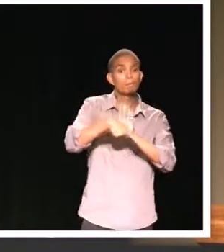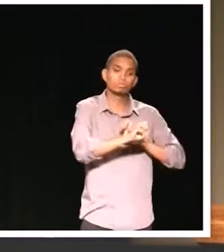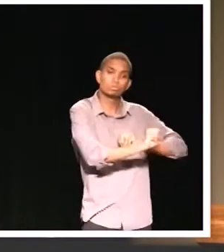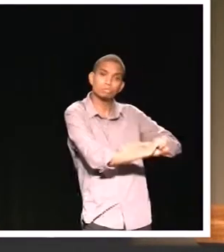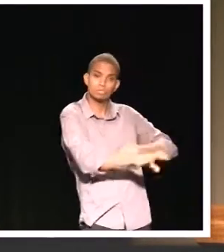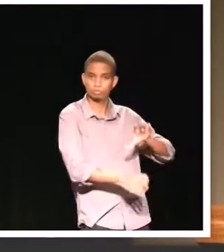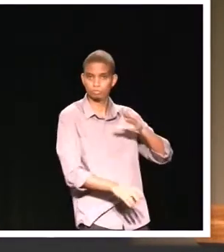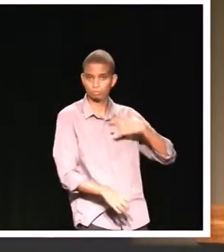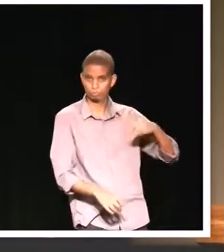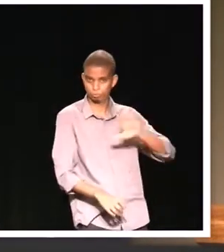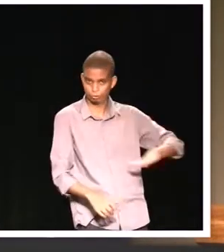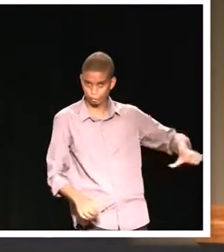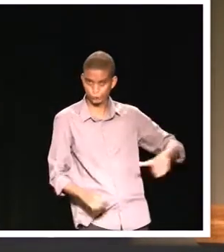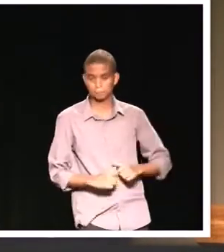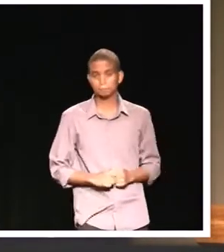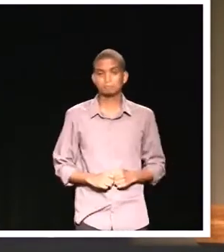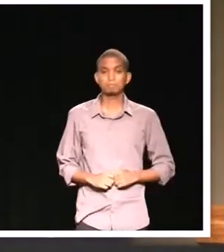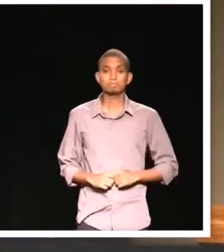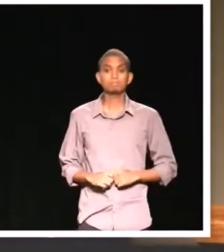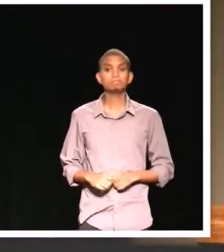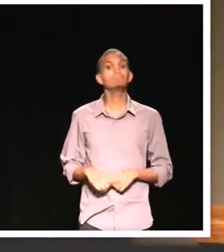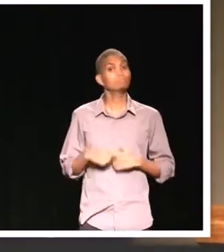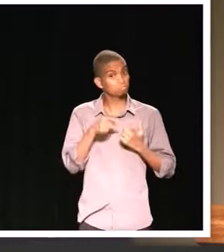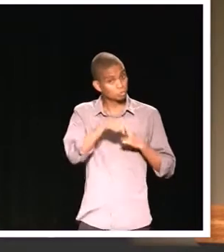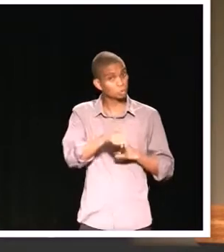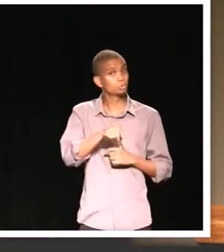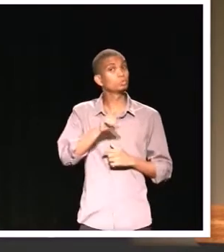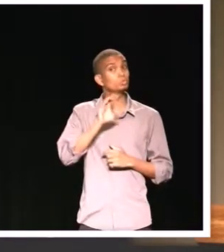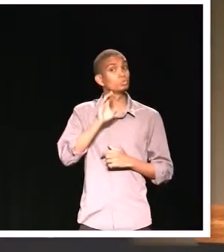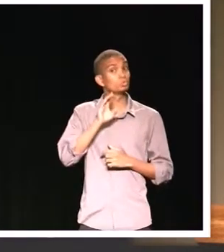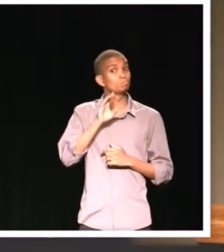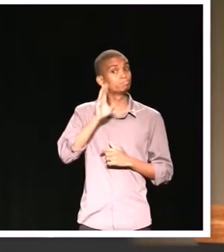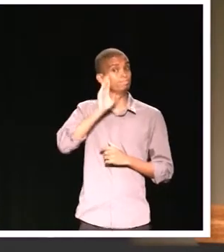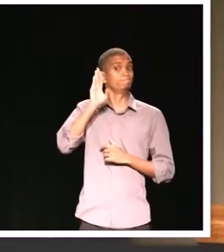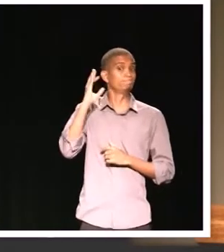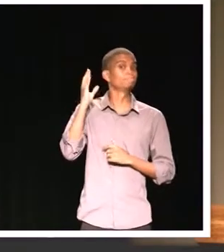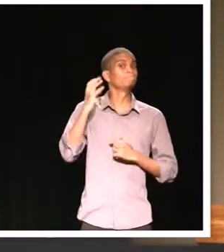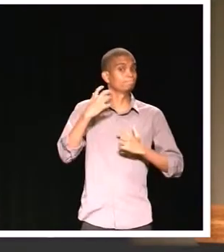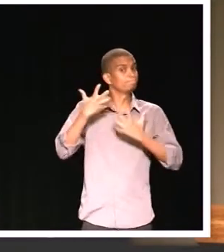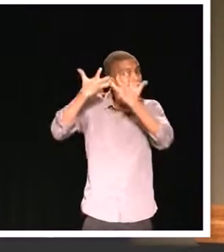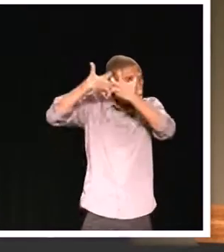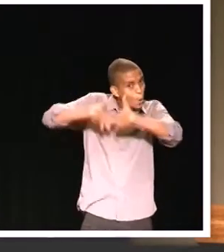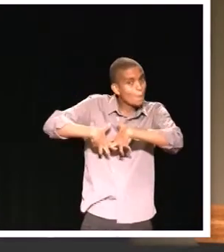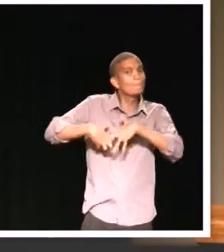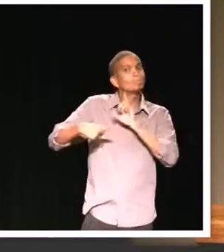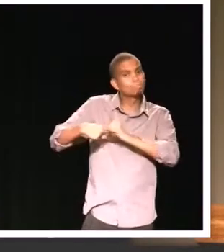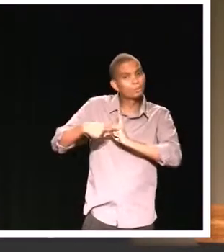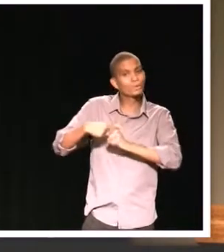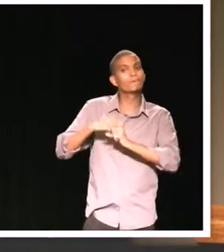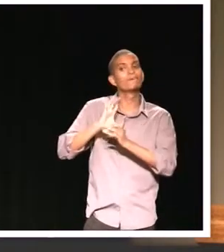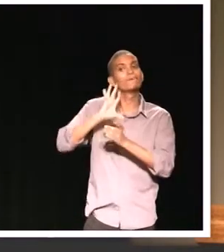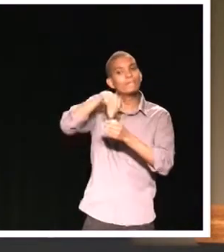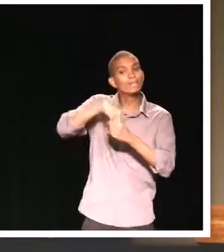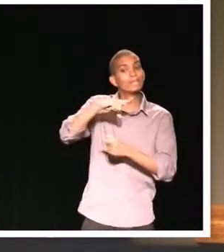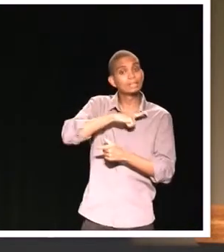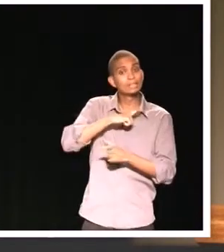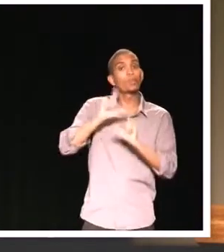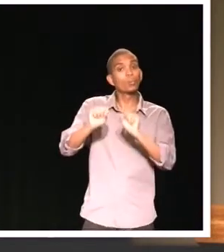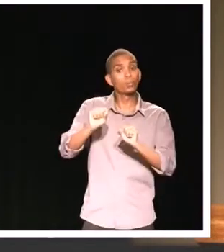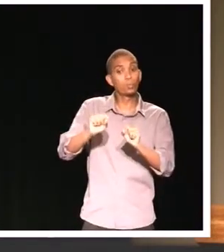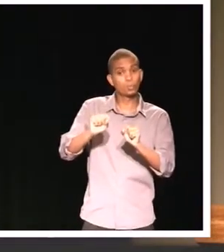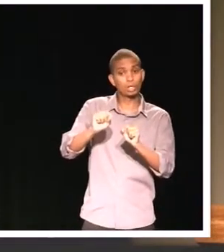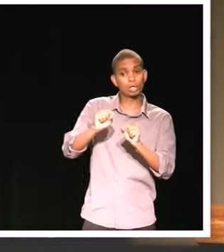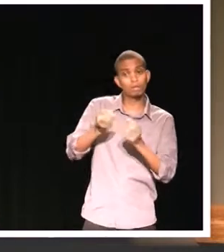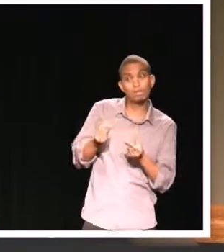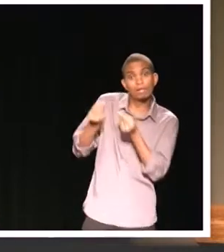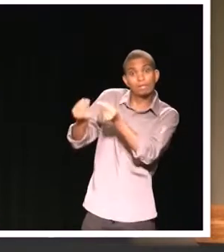da educação de seus filhos. Esse é um princípio muito complexo, porque transfere uma autoridade para os